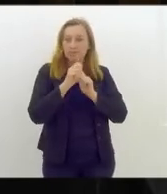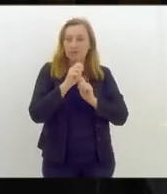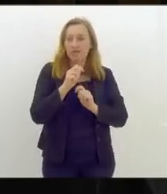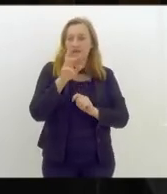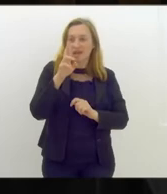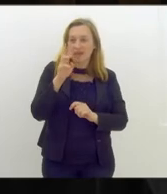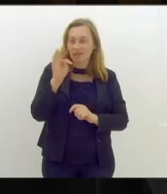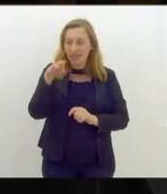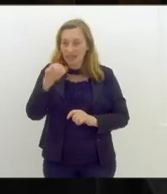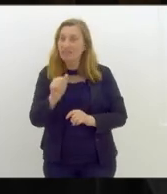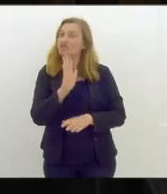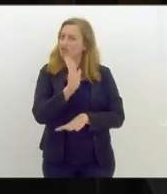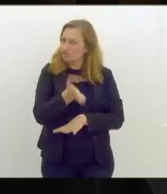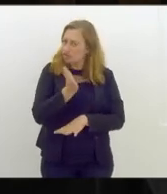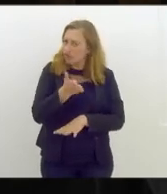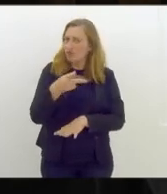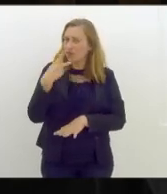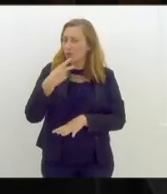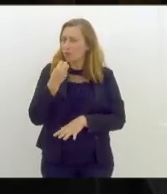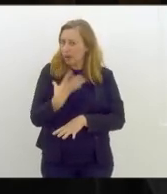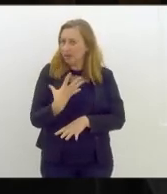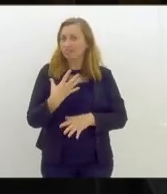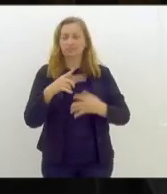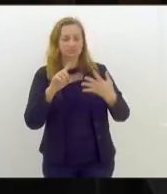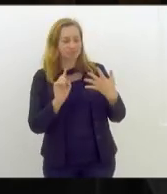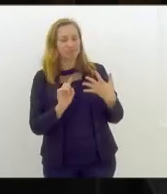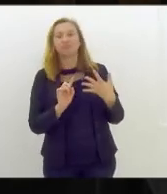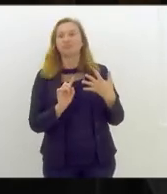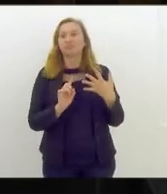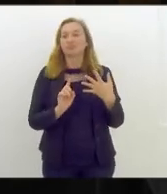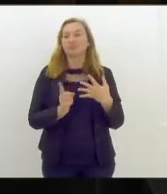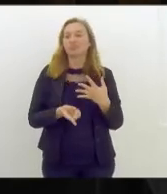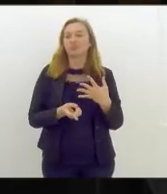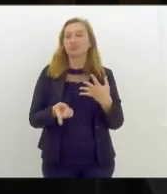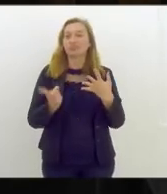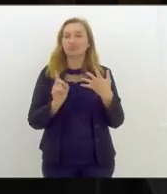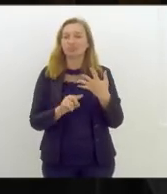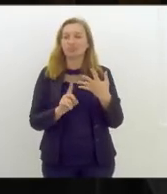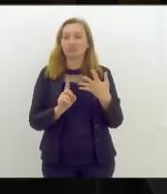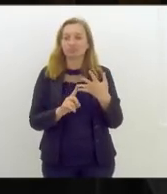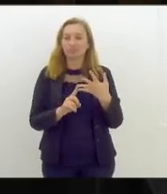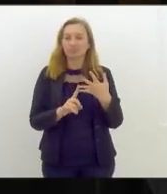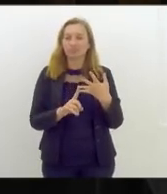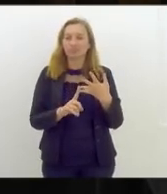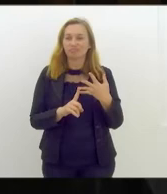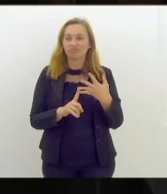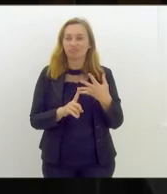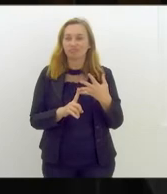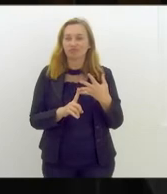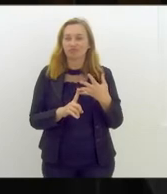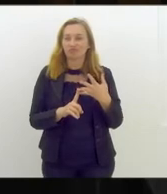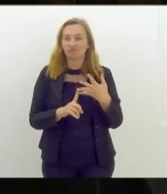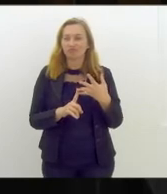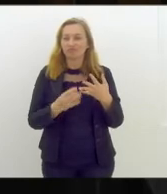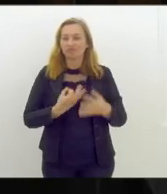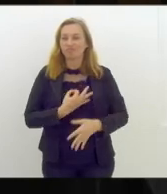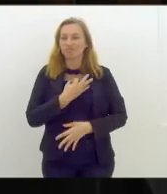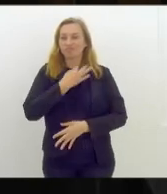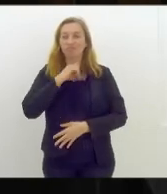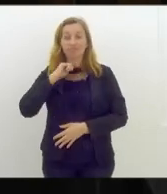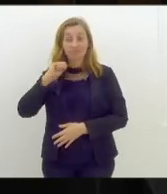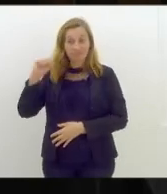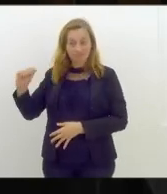já entrou maravilhosamente nele. E o outro é o que esta alta comenda, que é a medalha